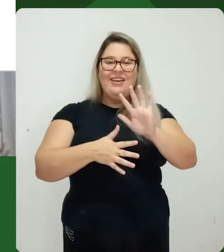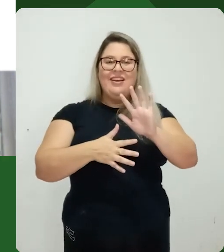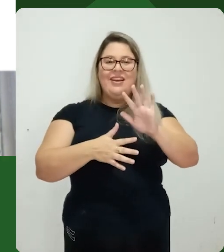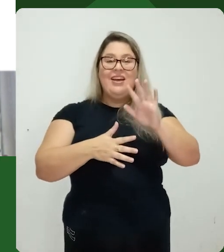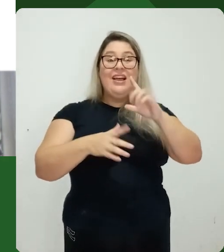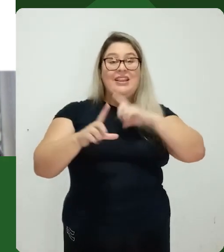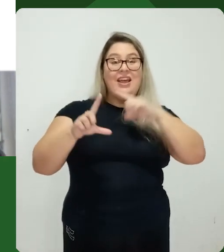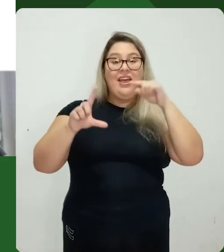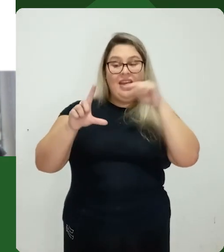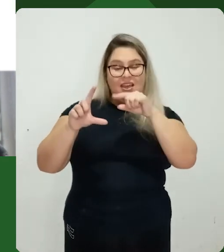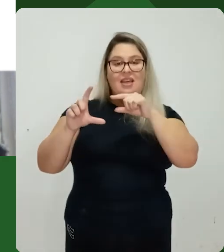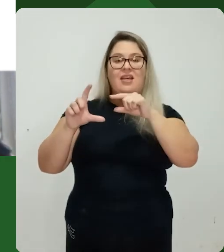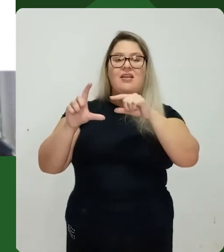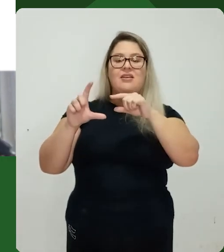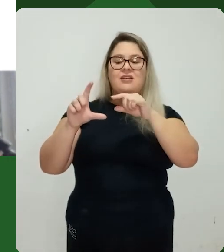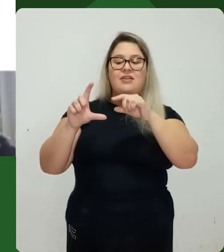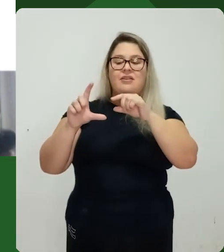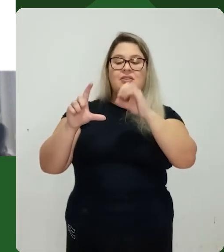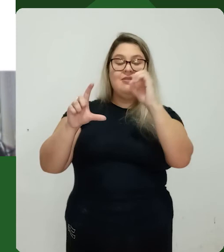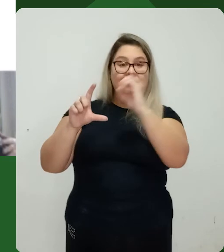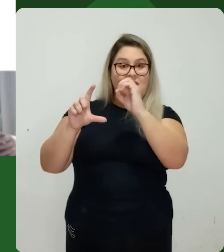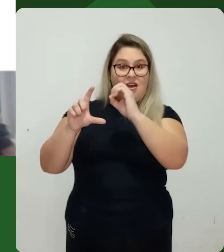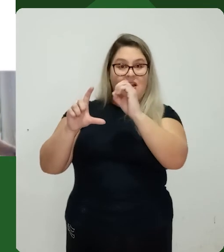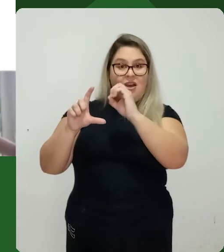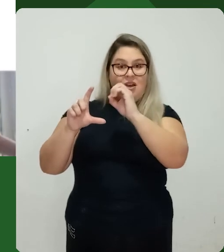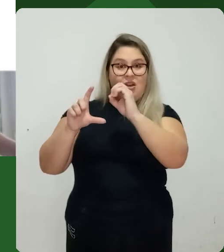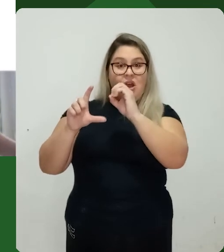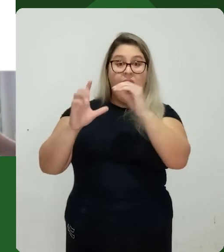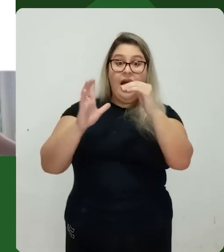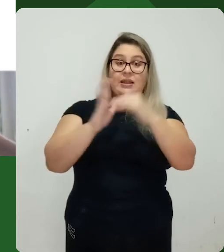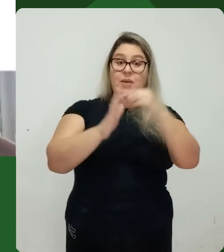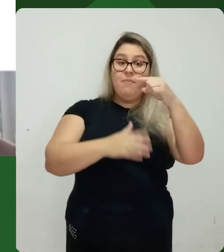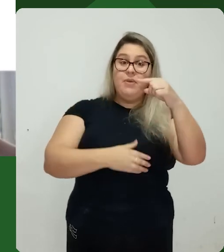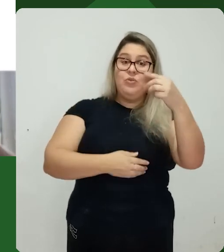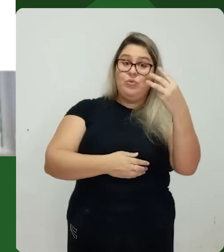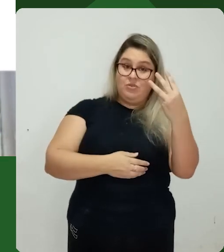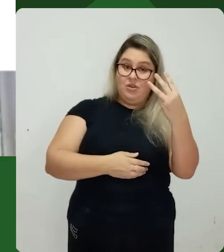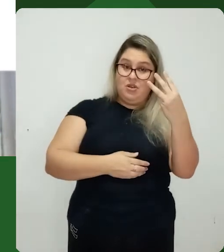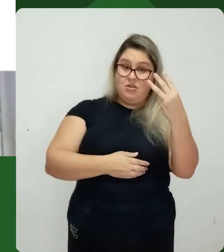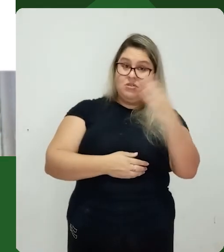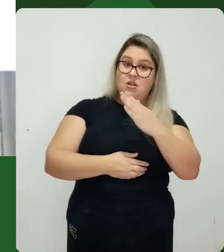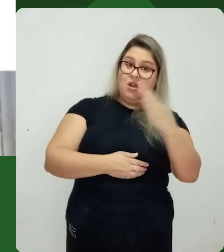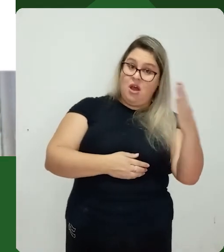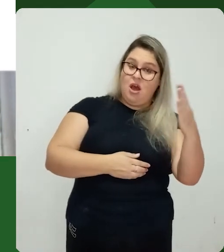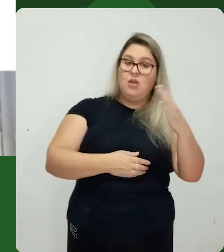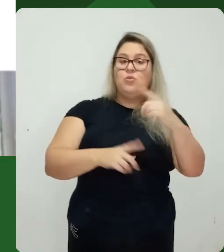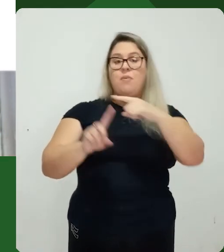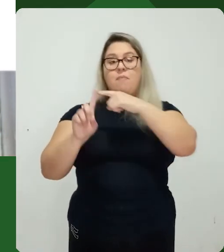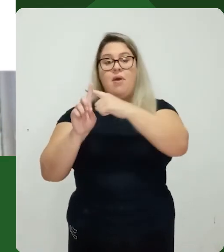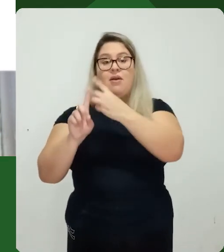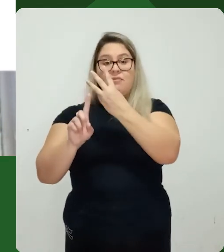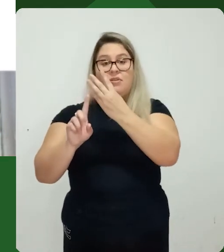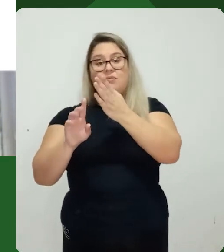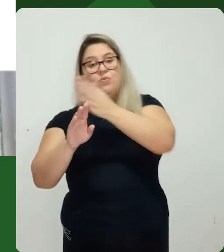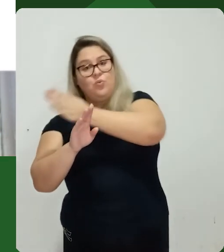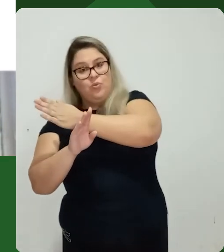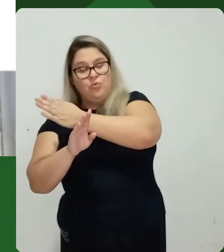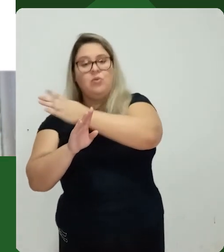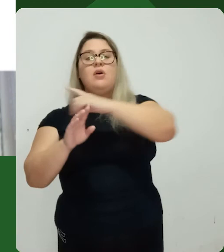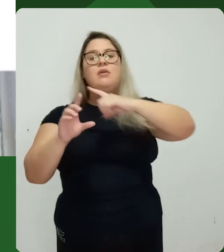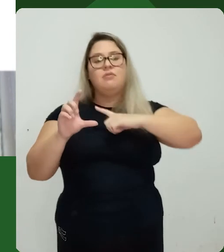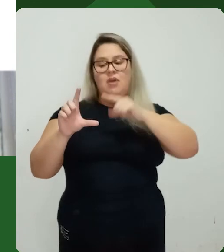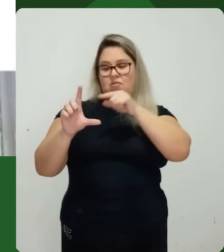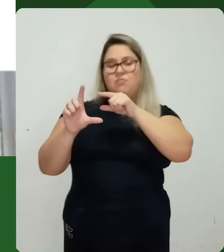escalinha. Tá, problema no cartão, não vou conseguir mostrar agora. Mas é uma escalinha que eu tenho um valor central, 0,